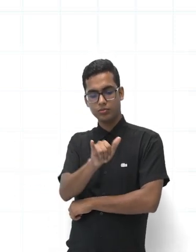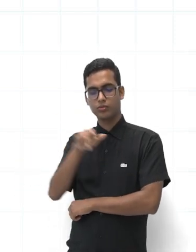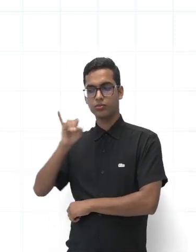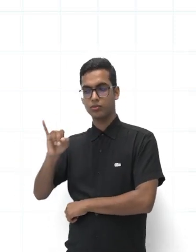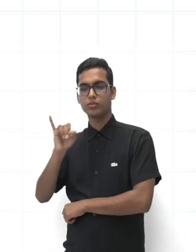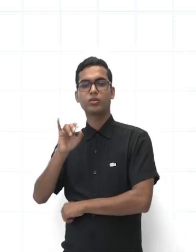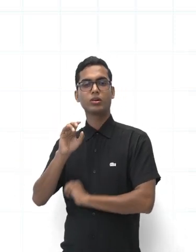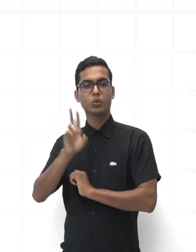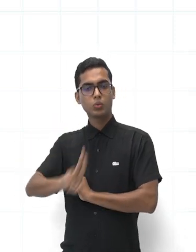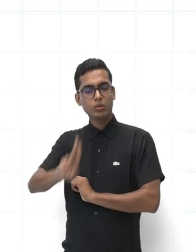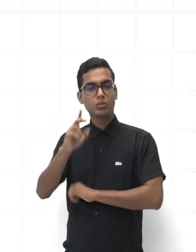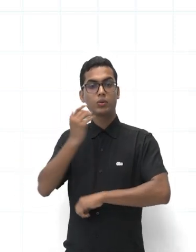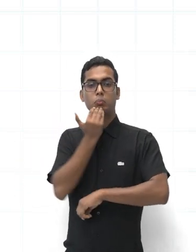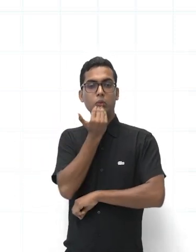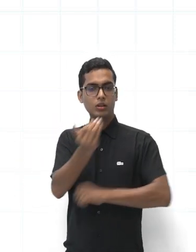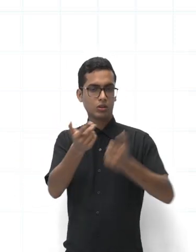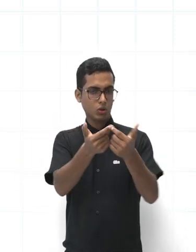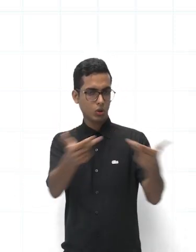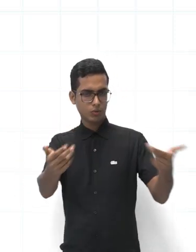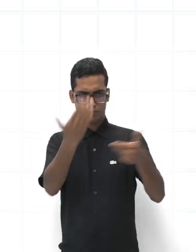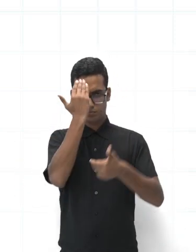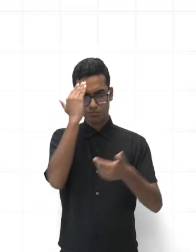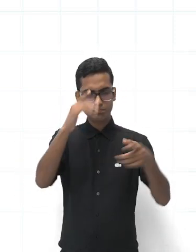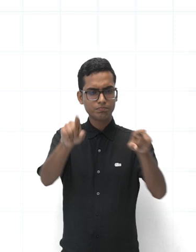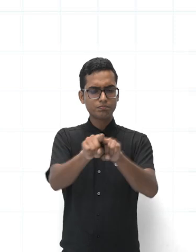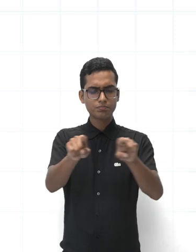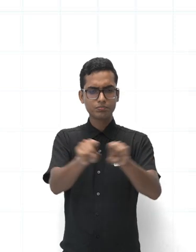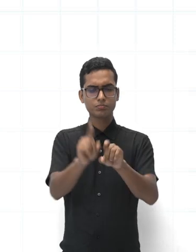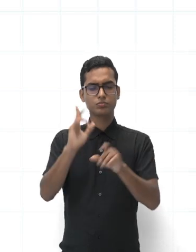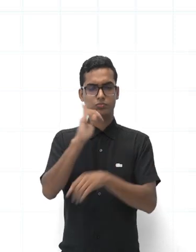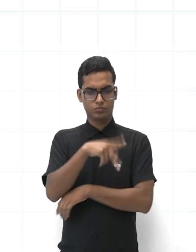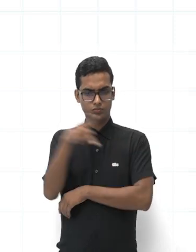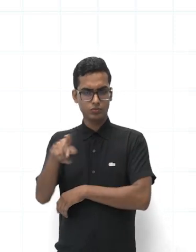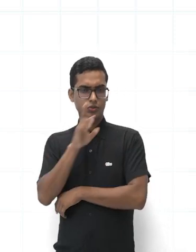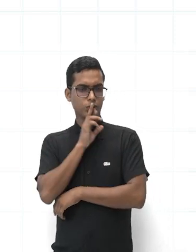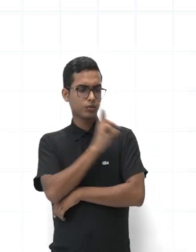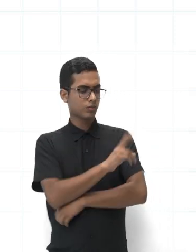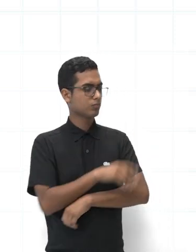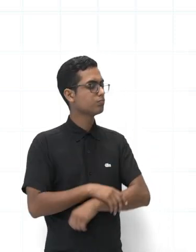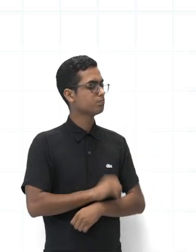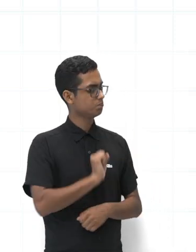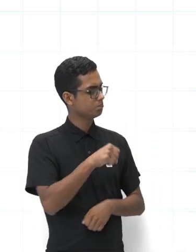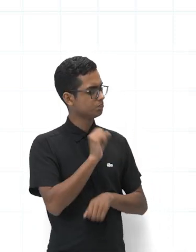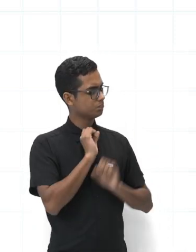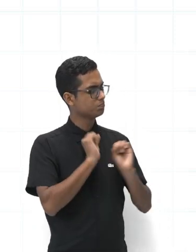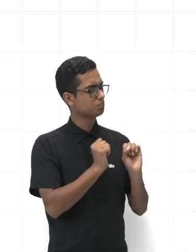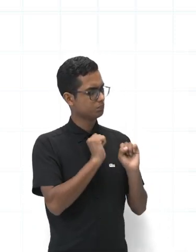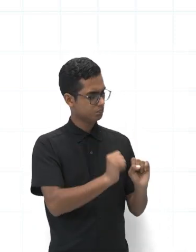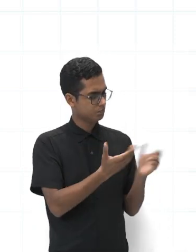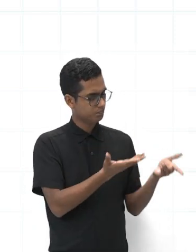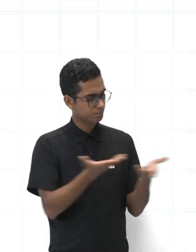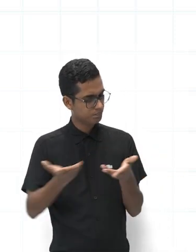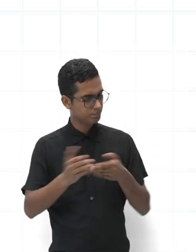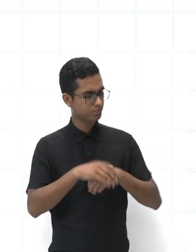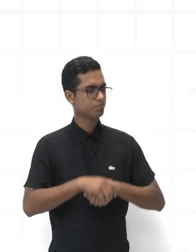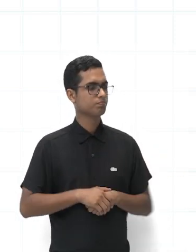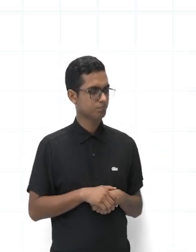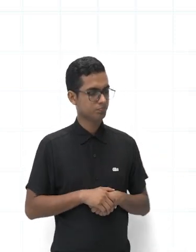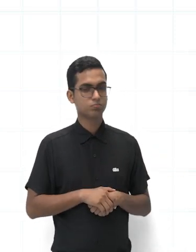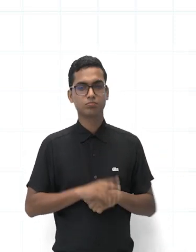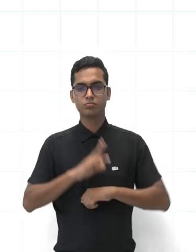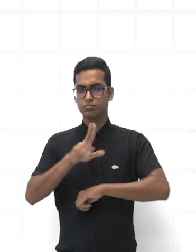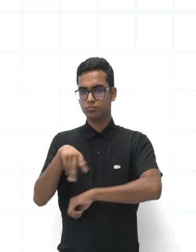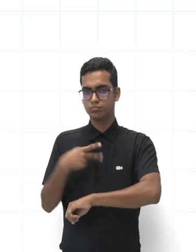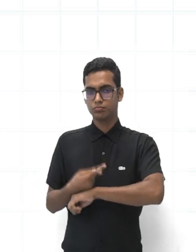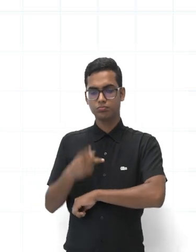aí o professor fala, yes, Ana, you may go. Sim, Ana, você pode ir. E temos ainda o